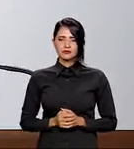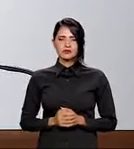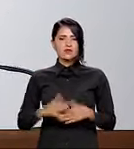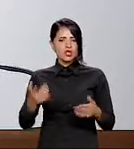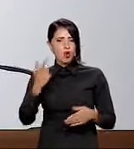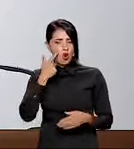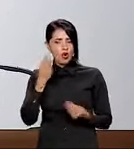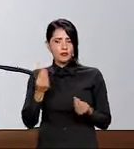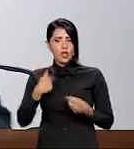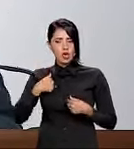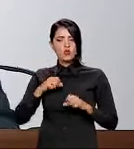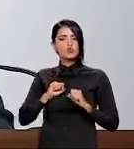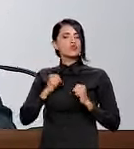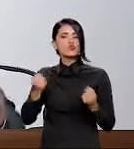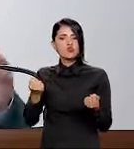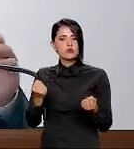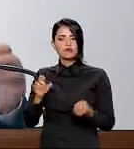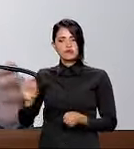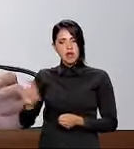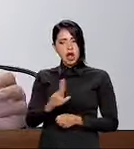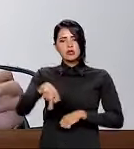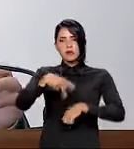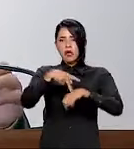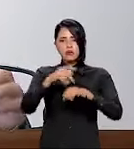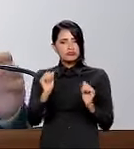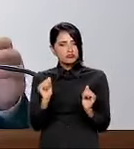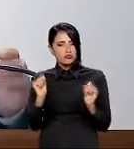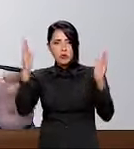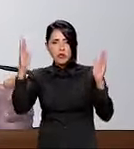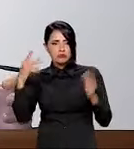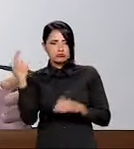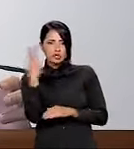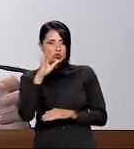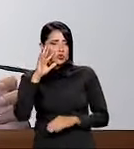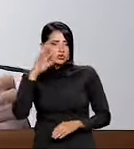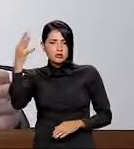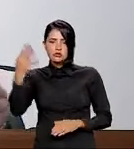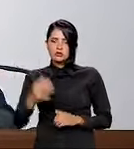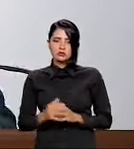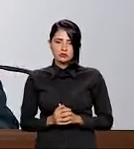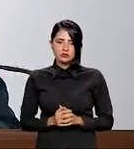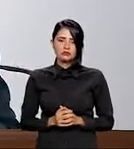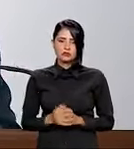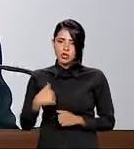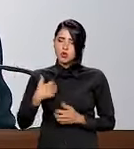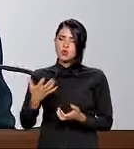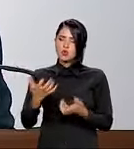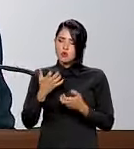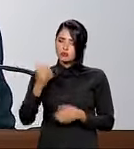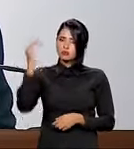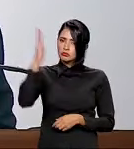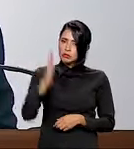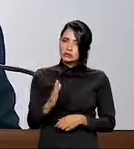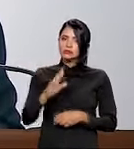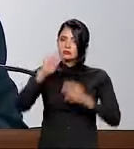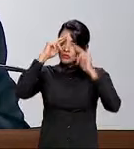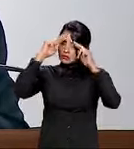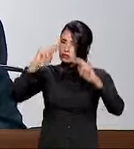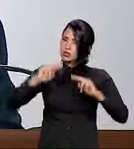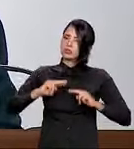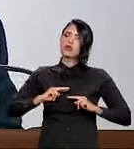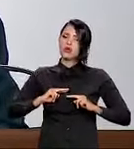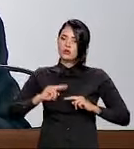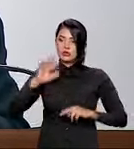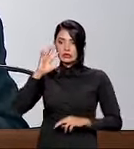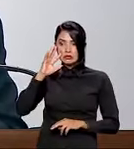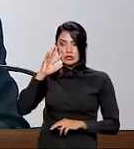Então, veja, o que eu defendo é que cada país seja soberano nas suas decisões. Eu quero que o Brasil seja respeitado